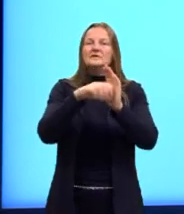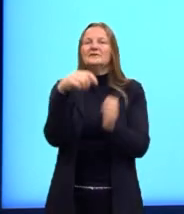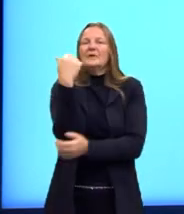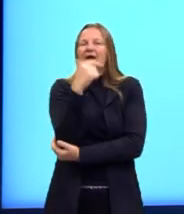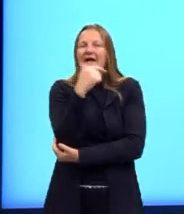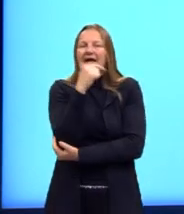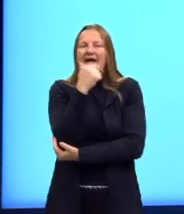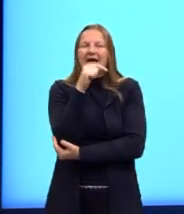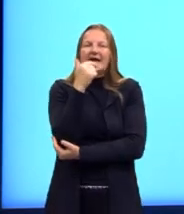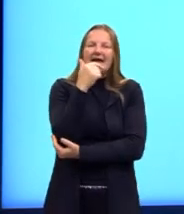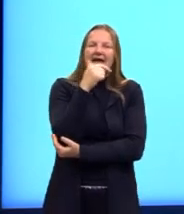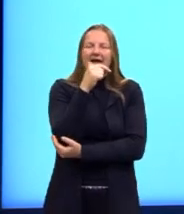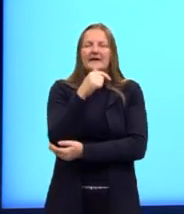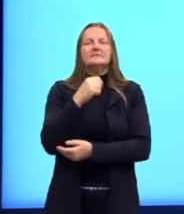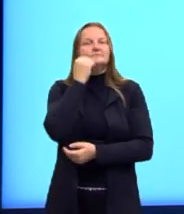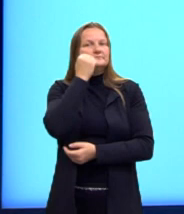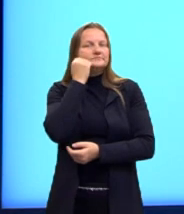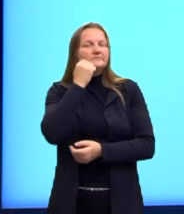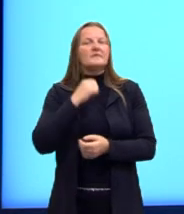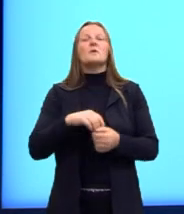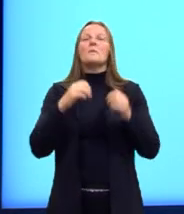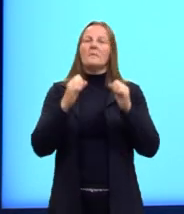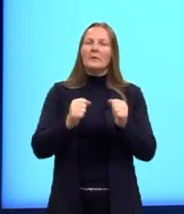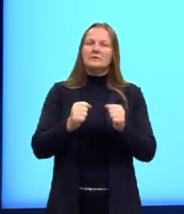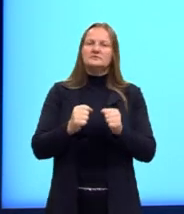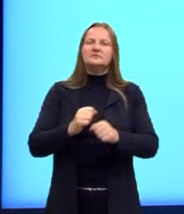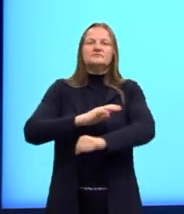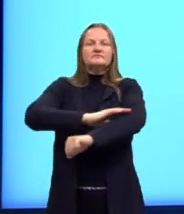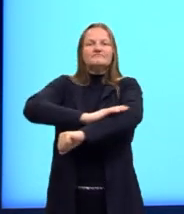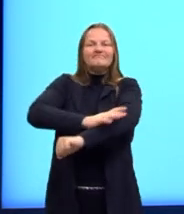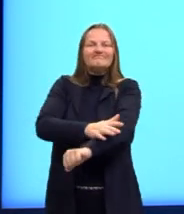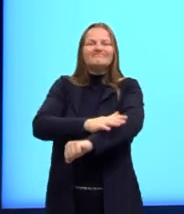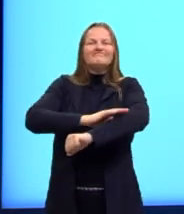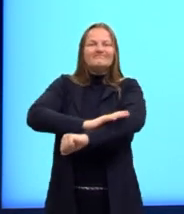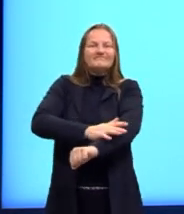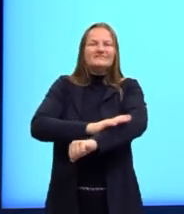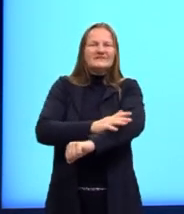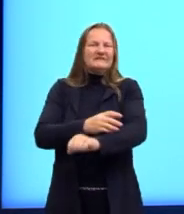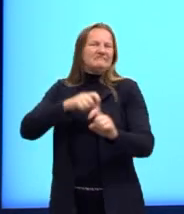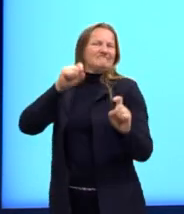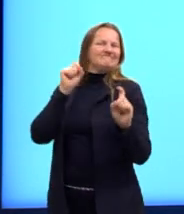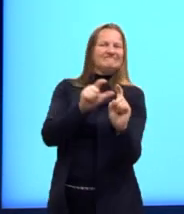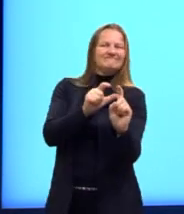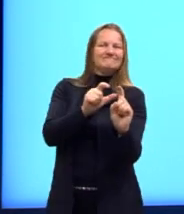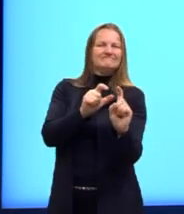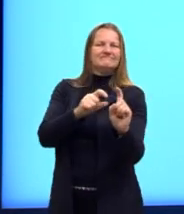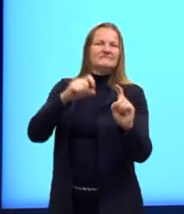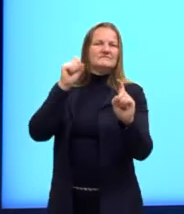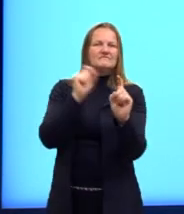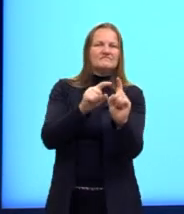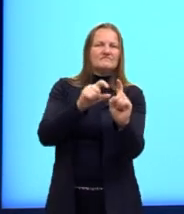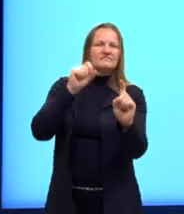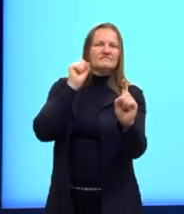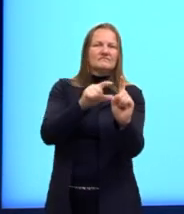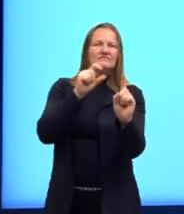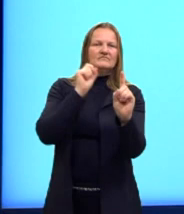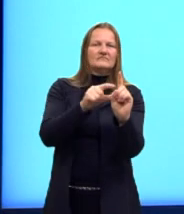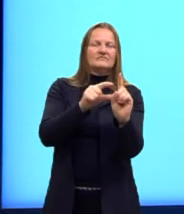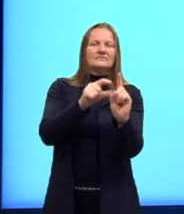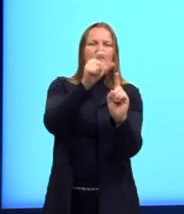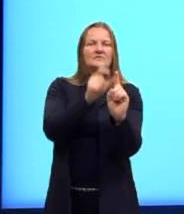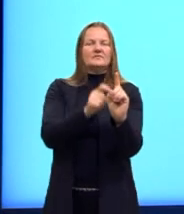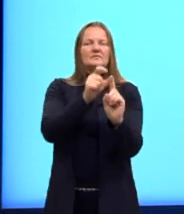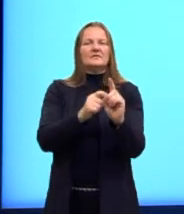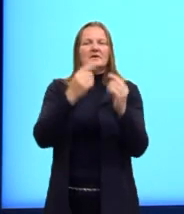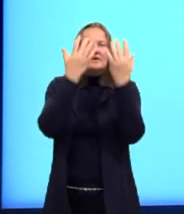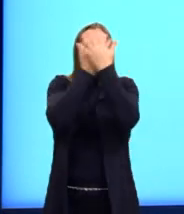esse tal humor negro a gente pode considerar sim como ofensivo e Cruel ele tá maquiando uma